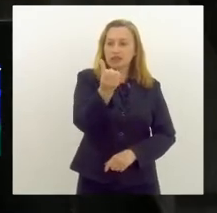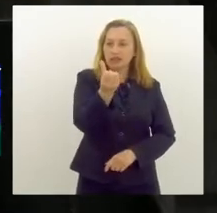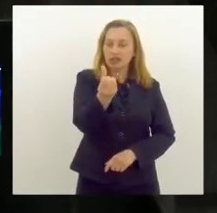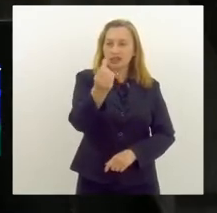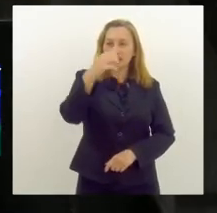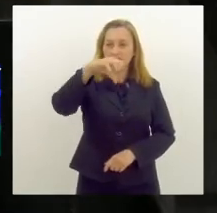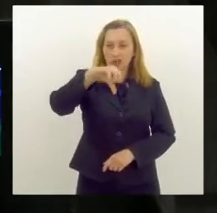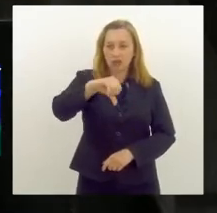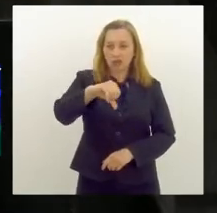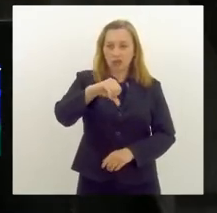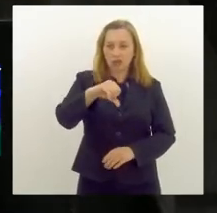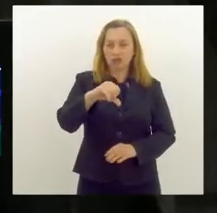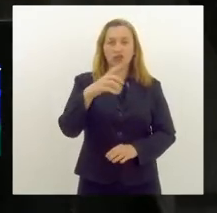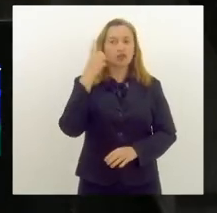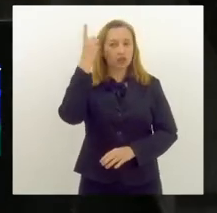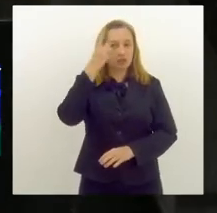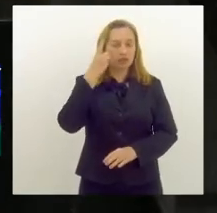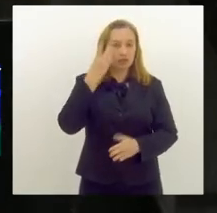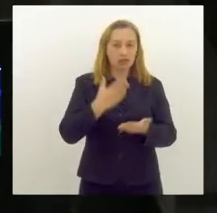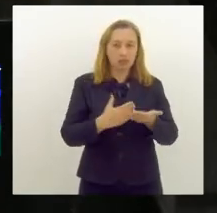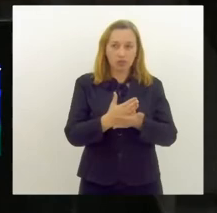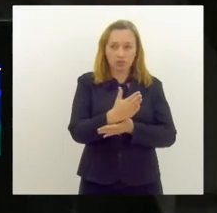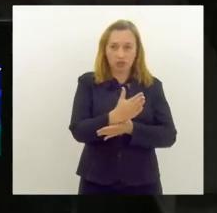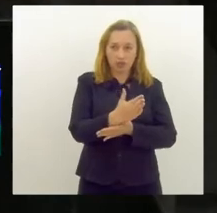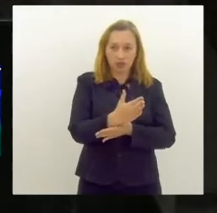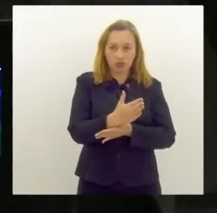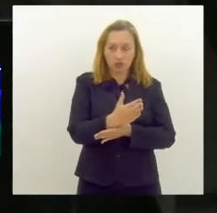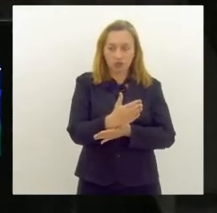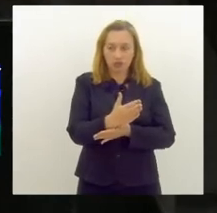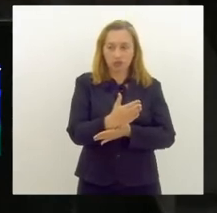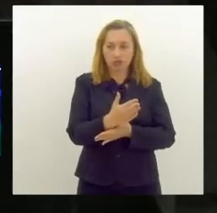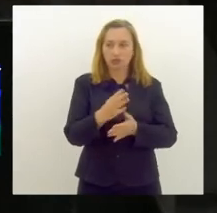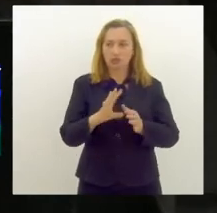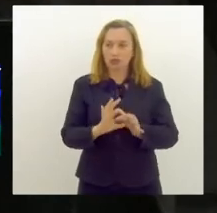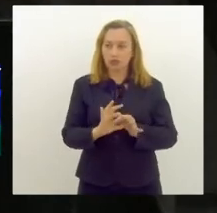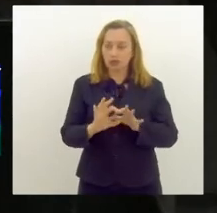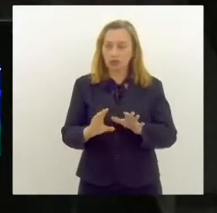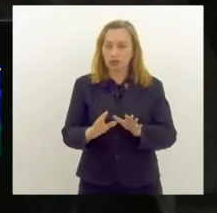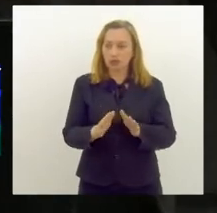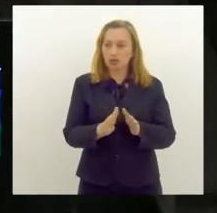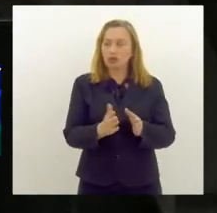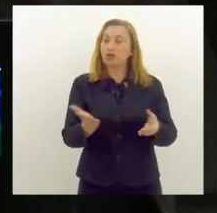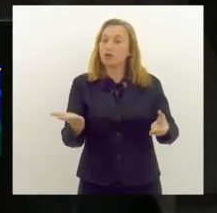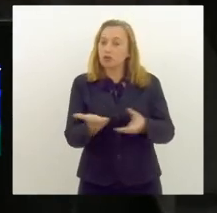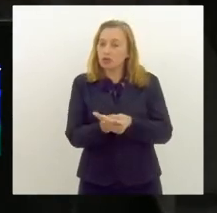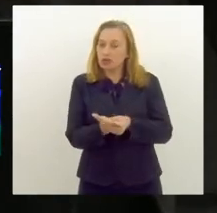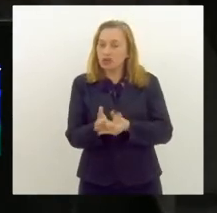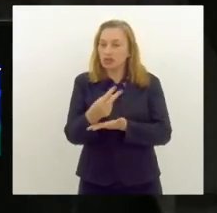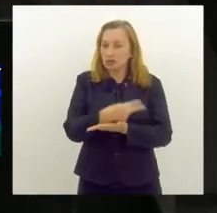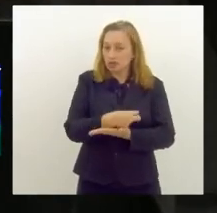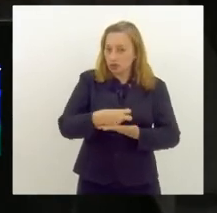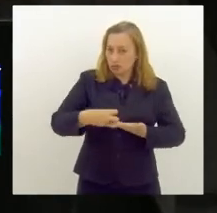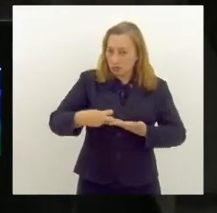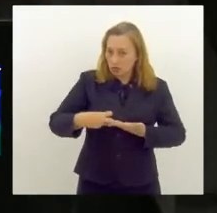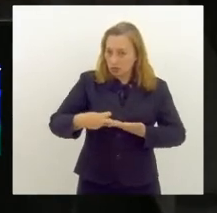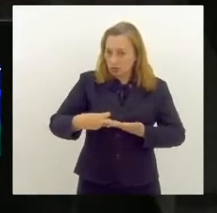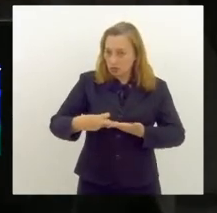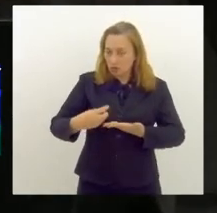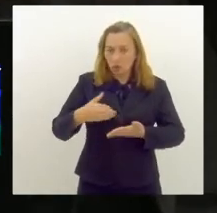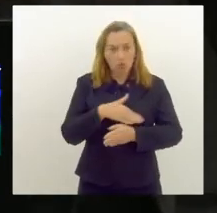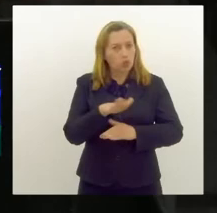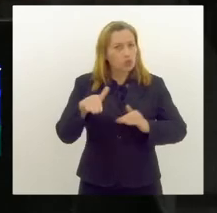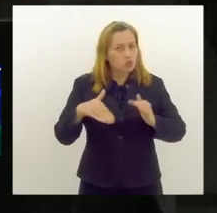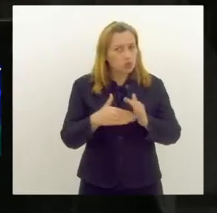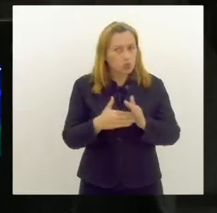deputados aprovaram. Foi aberto o processo de impeachment, com todos